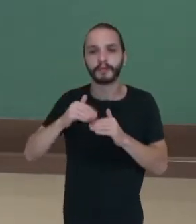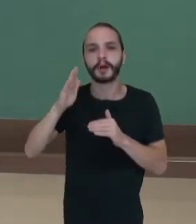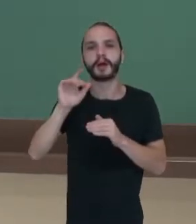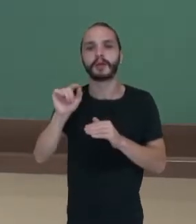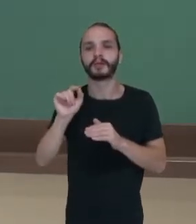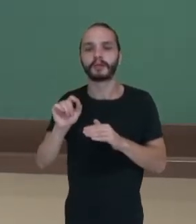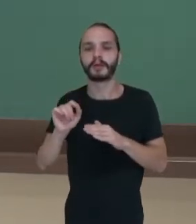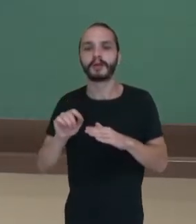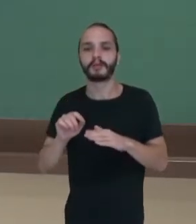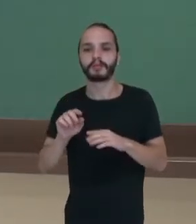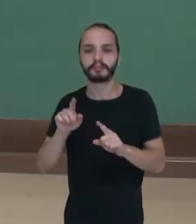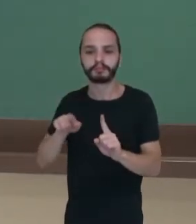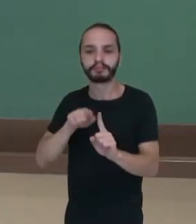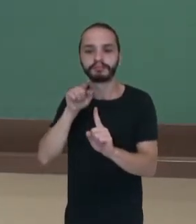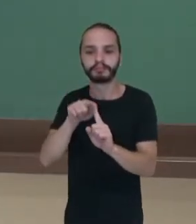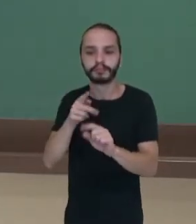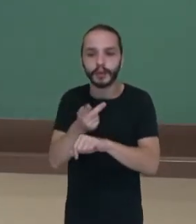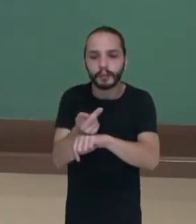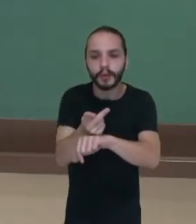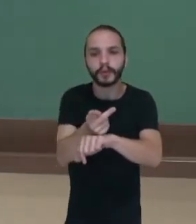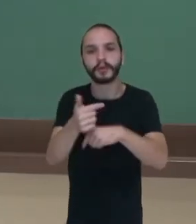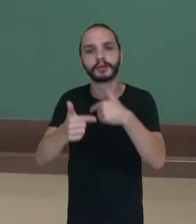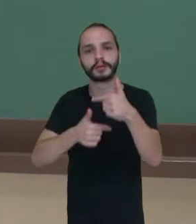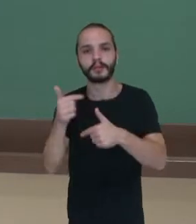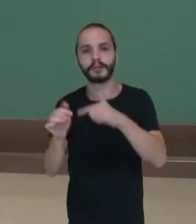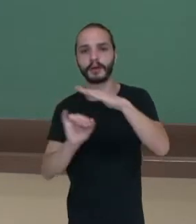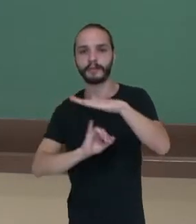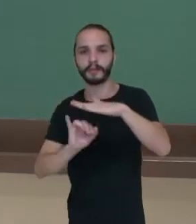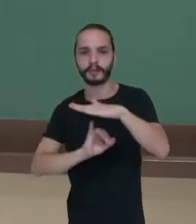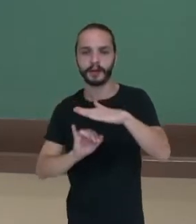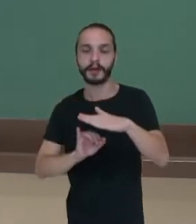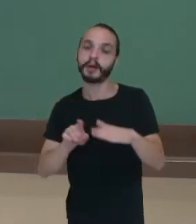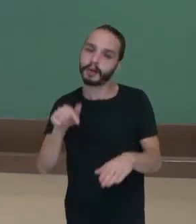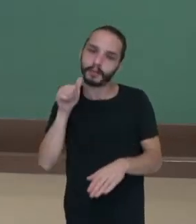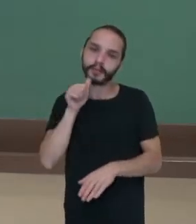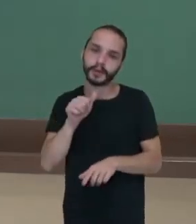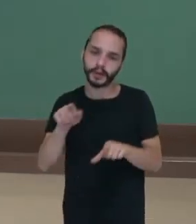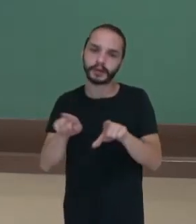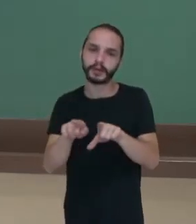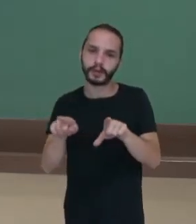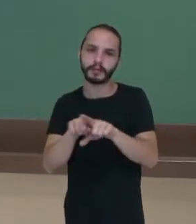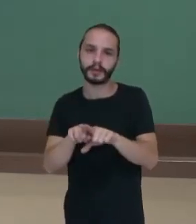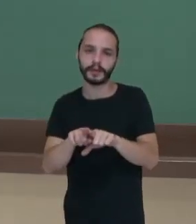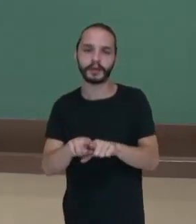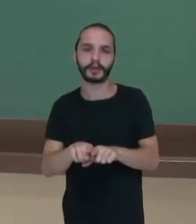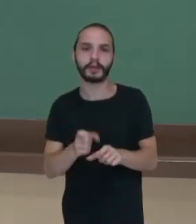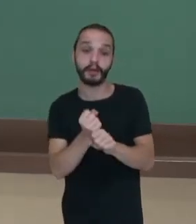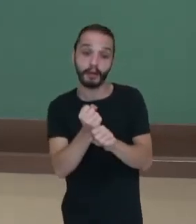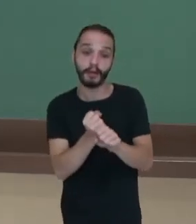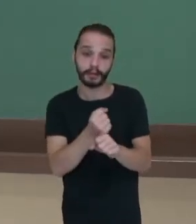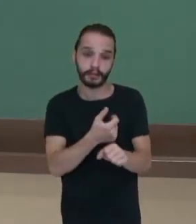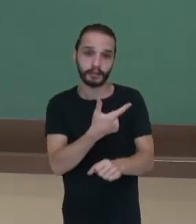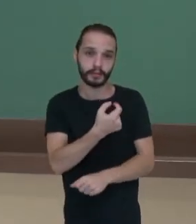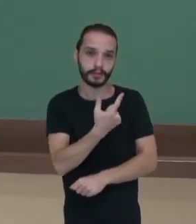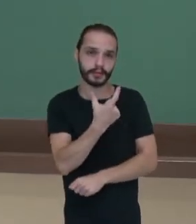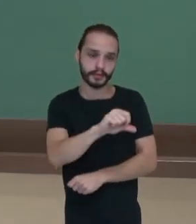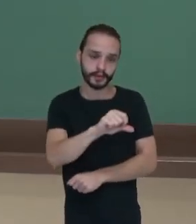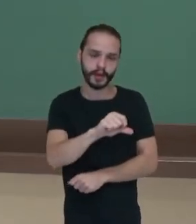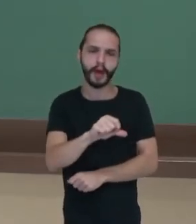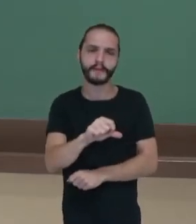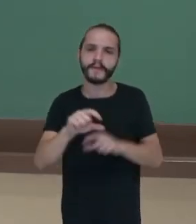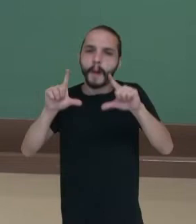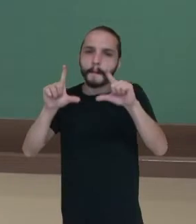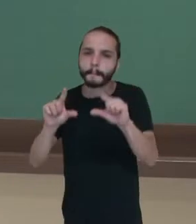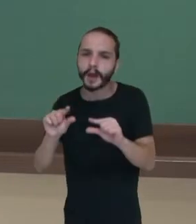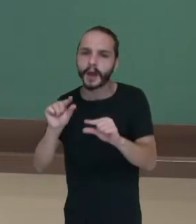na informalidade. E no caso das mulheres também, isso se apresenta ali, tanto em 2019, um pouco menor em